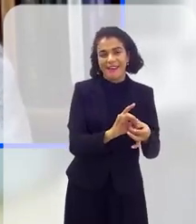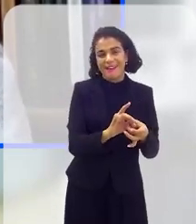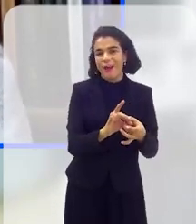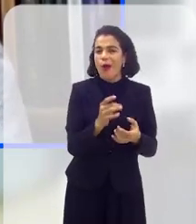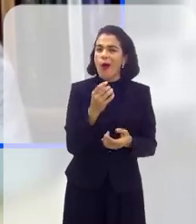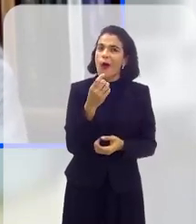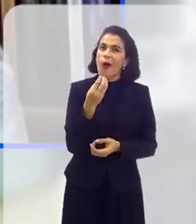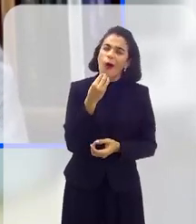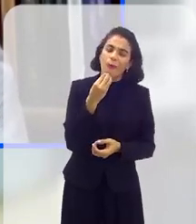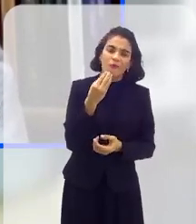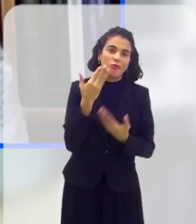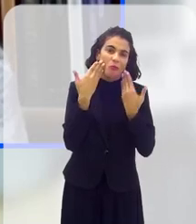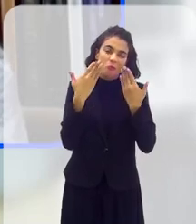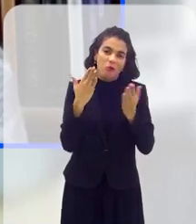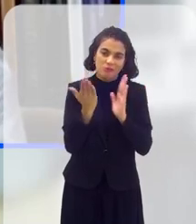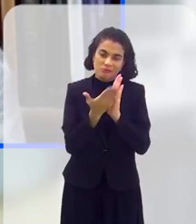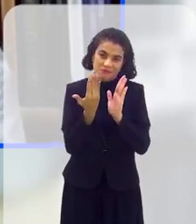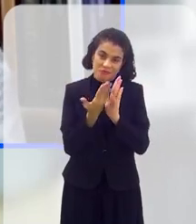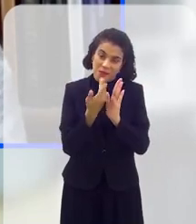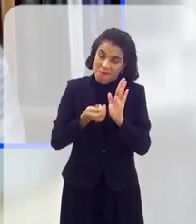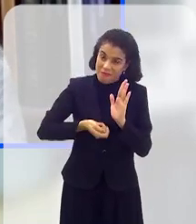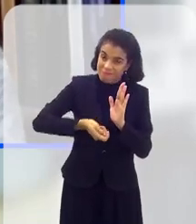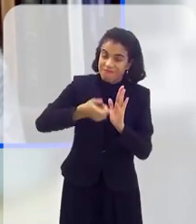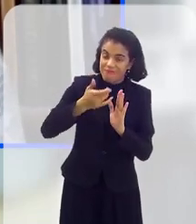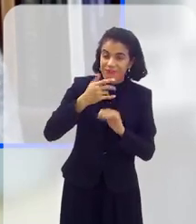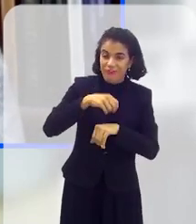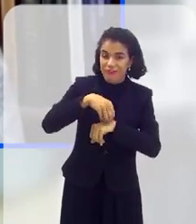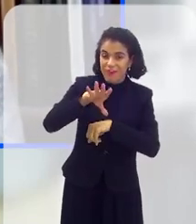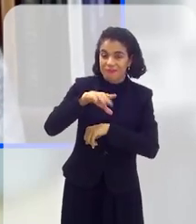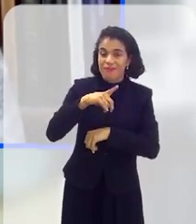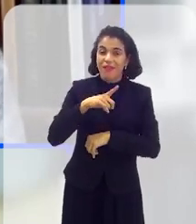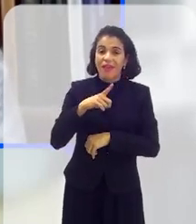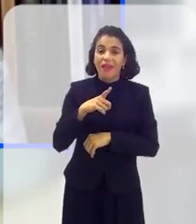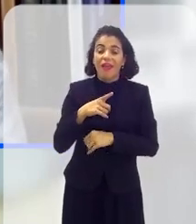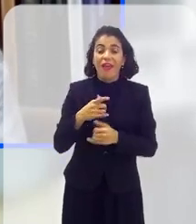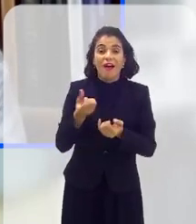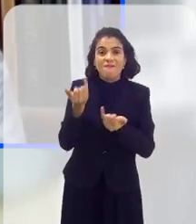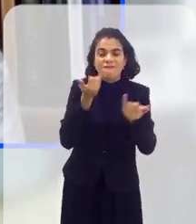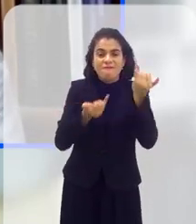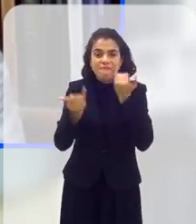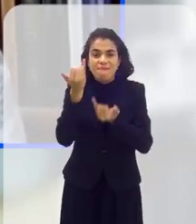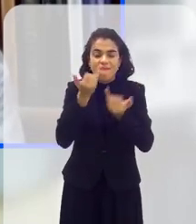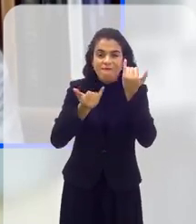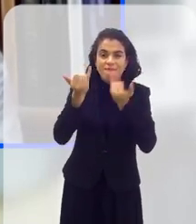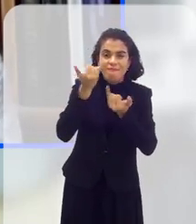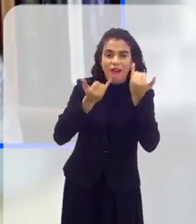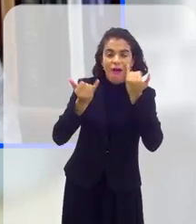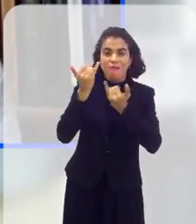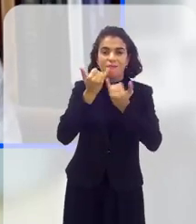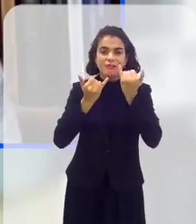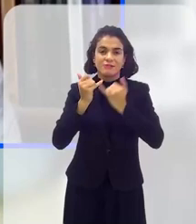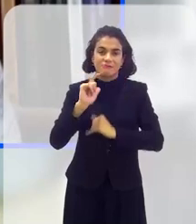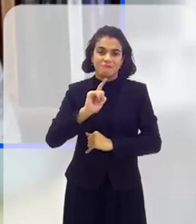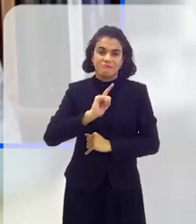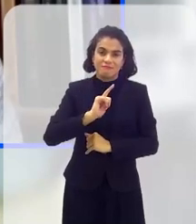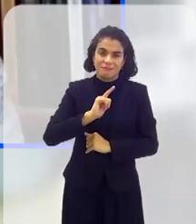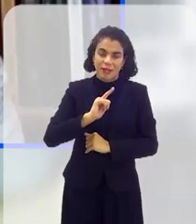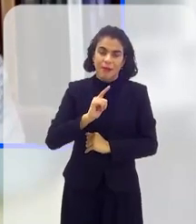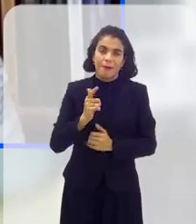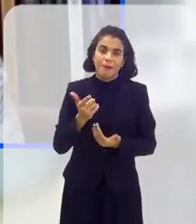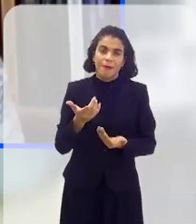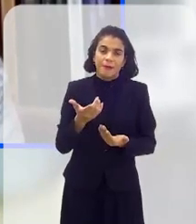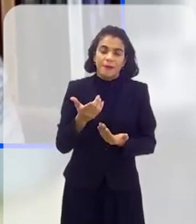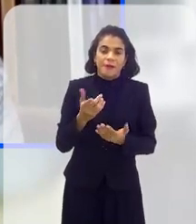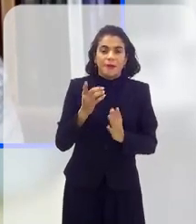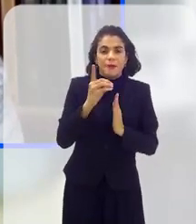ver, embora não apareça no livro, mas fica dito, tem muito a ver com a quantidade de informação que a gente passa a receber,